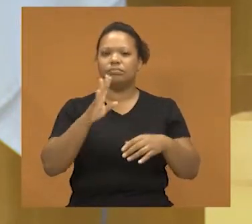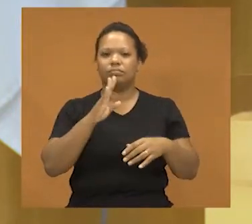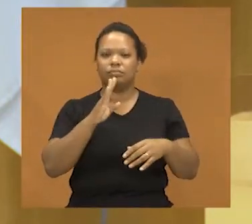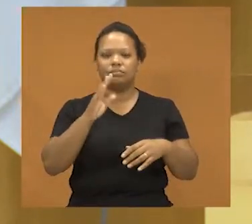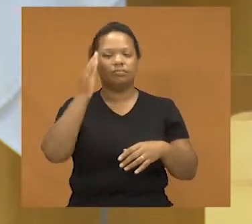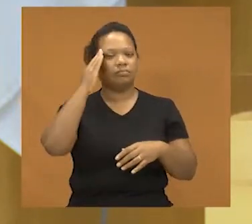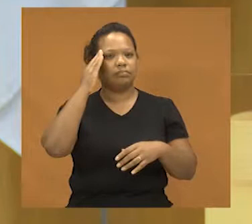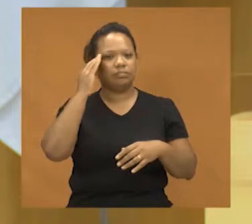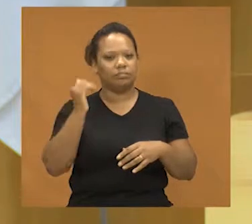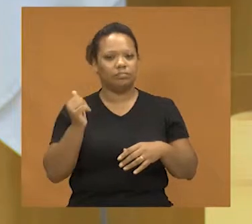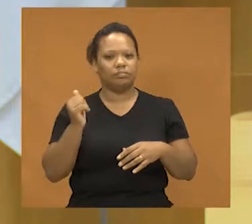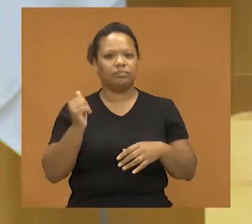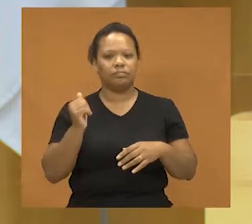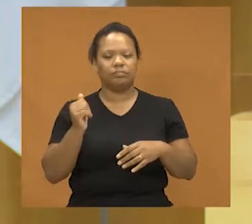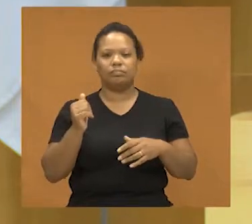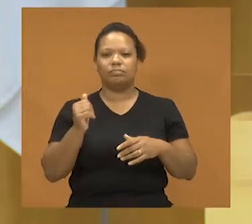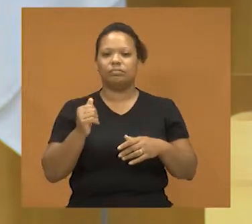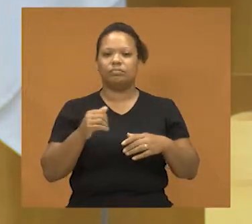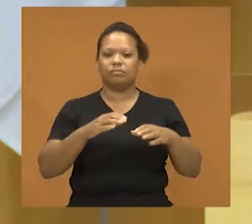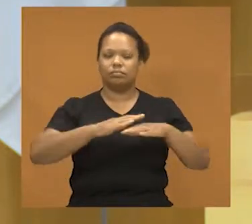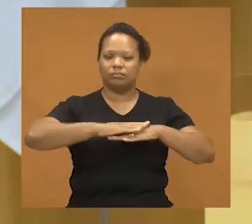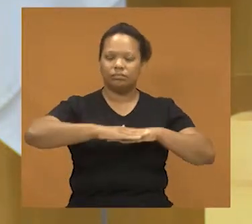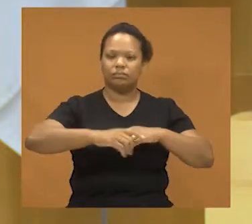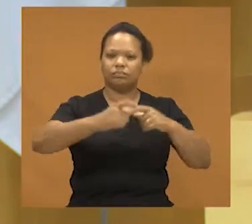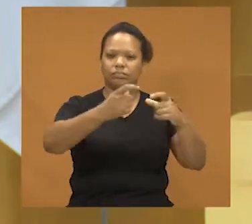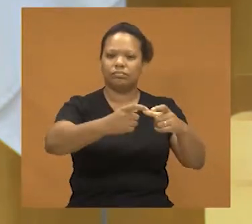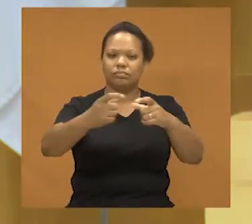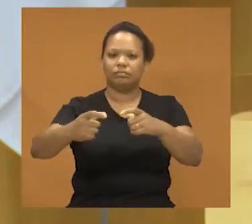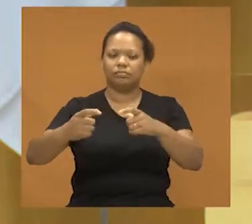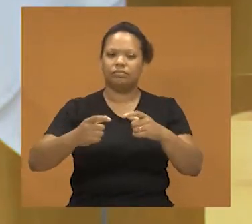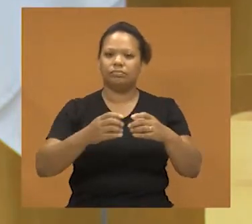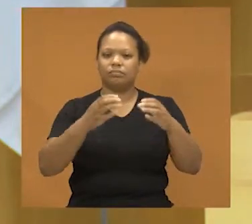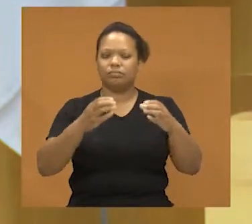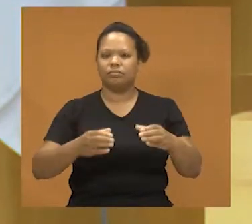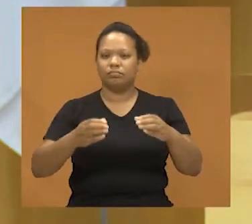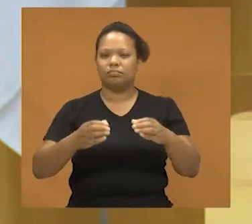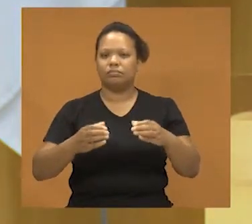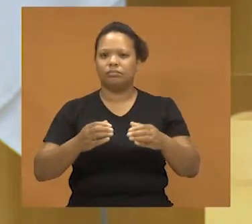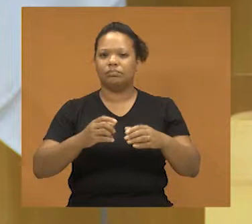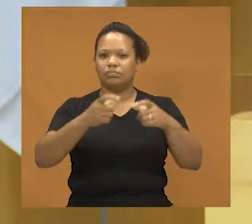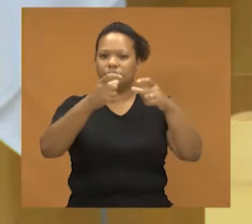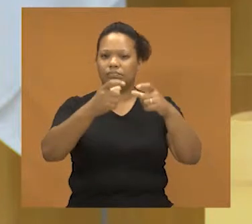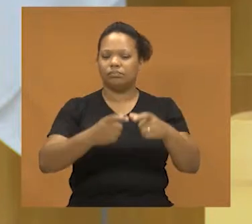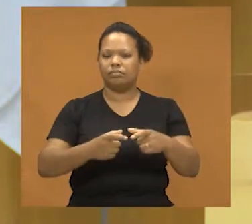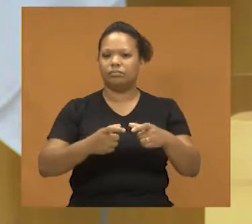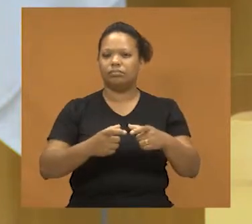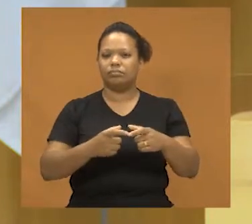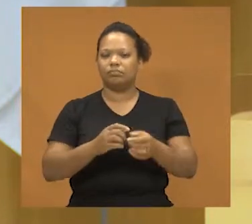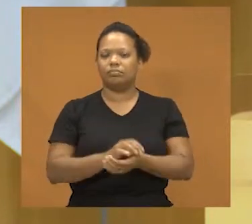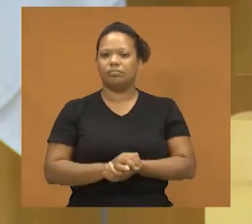eles sabem onde estão cada buraco no bairro e o que leva aquele buraco